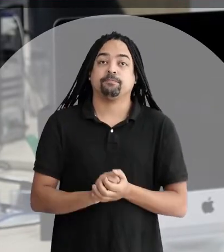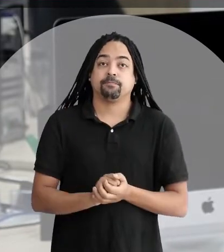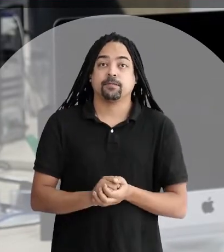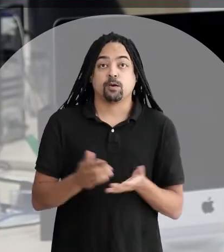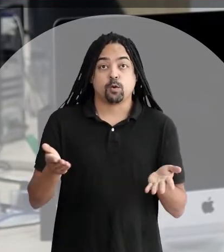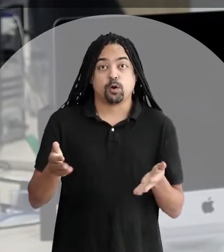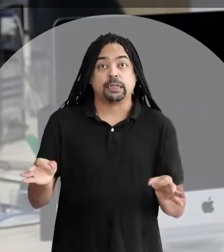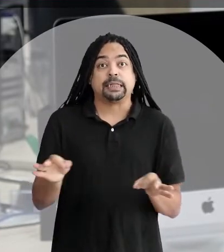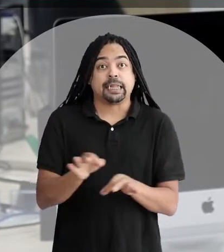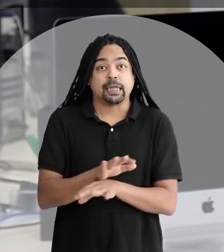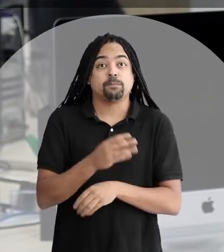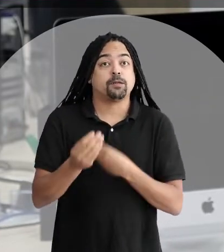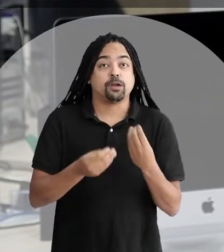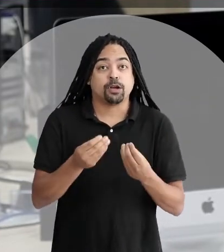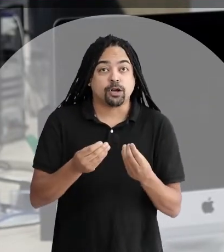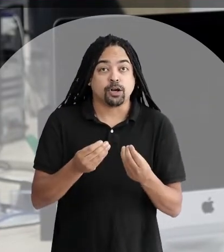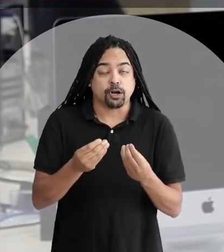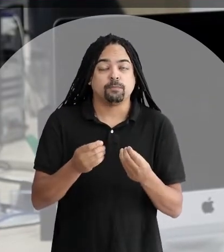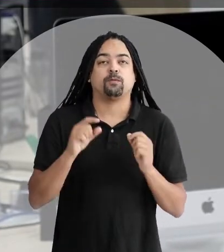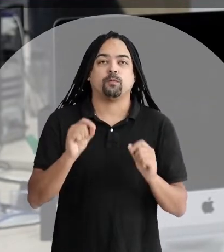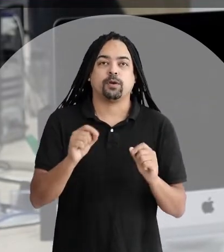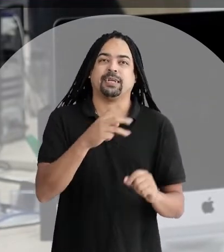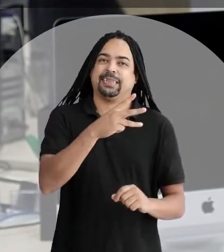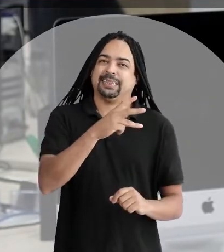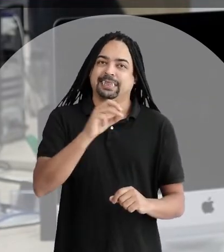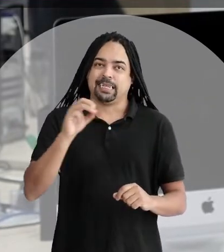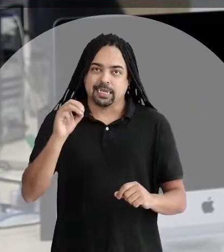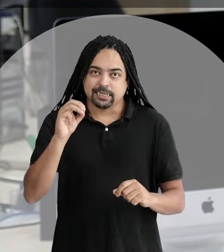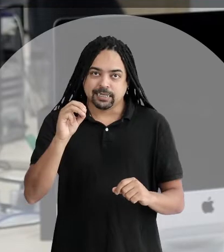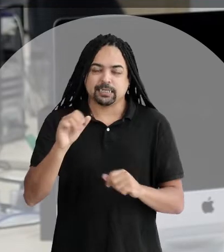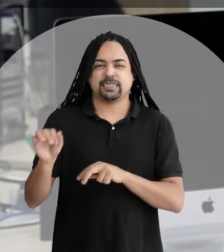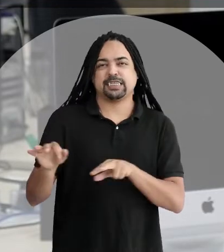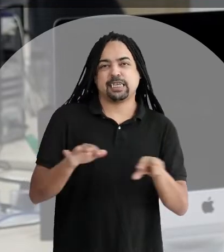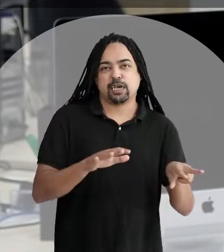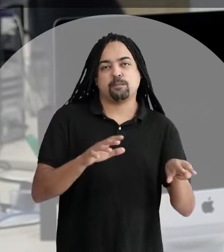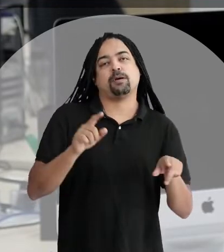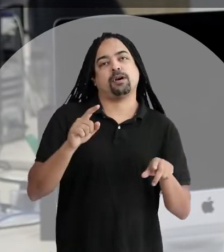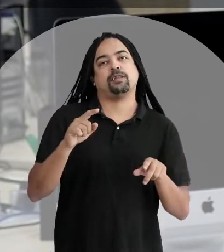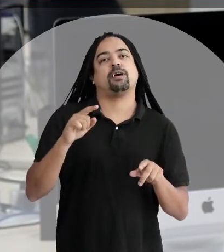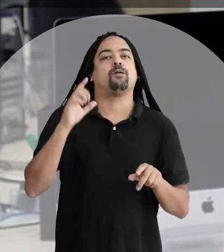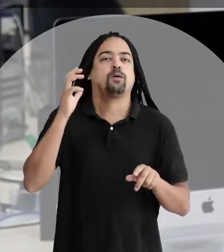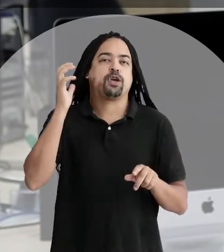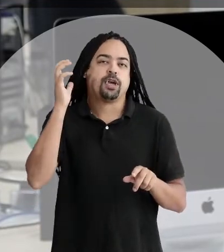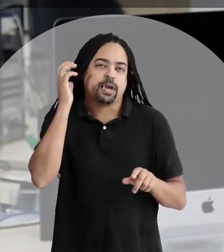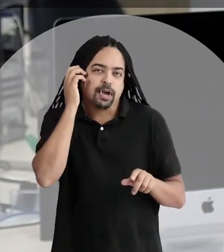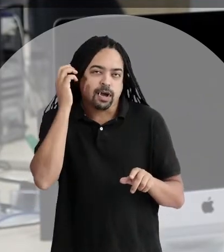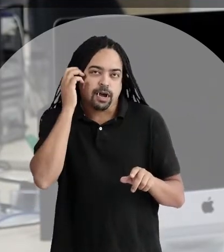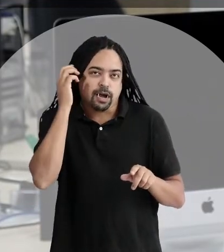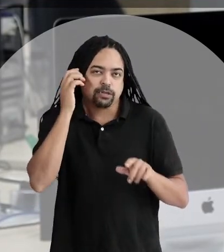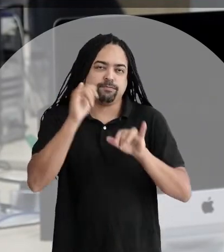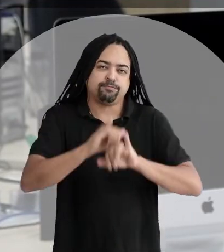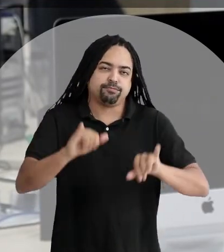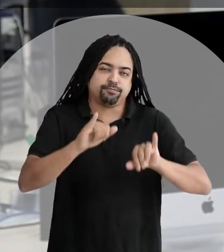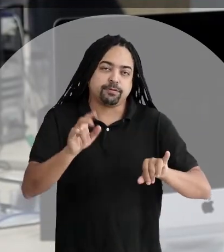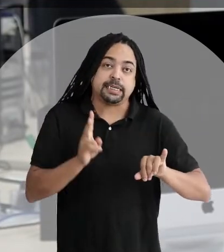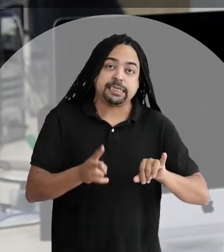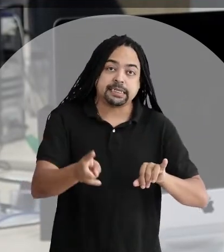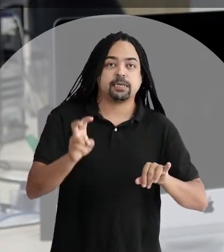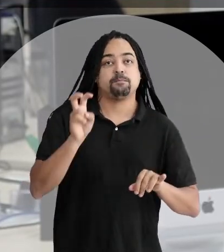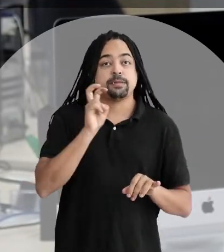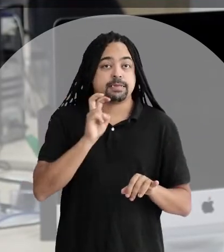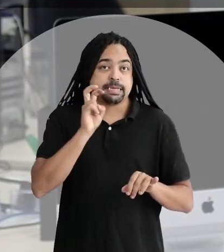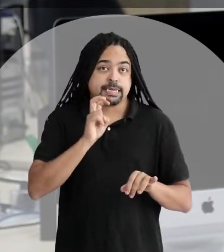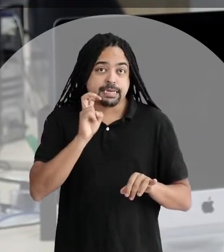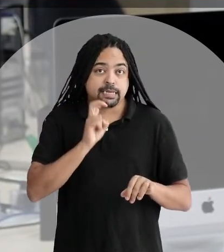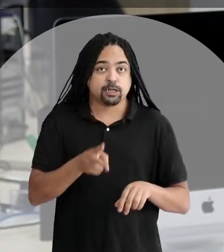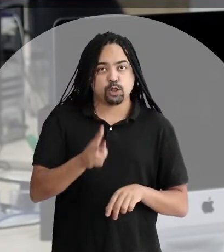desta semana celebrando a edição 300 no programa semanal de rádio o ifpe no ar que acontece todas as quintas às